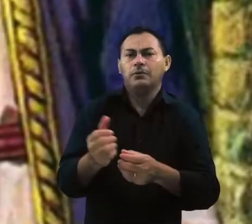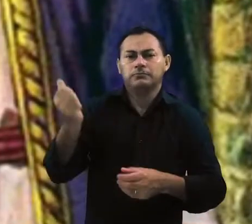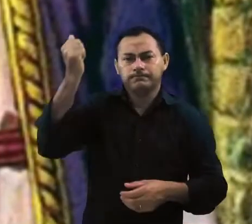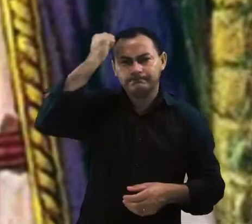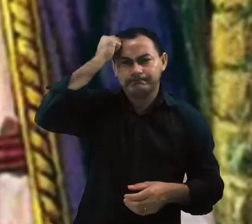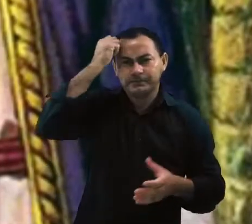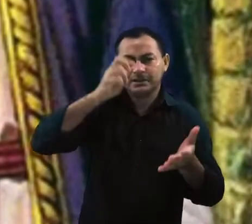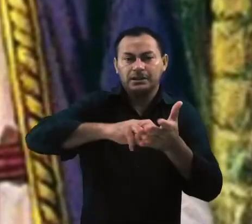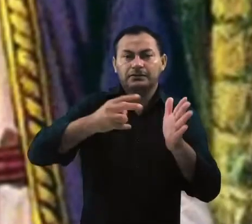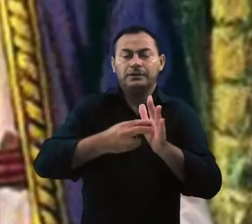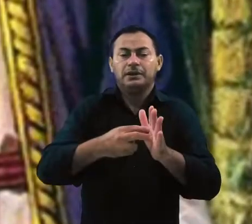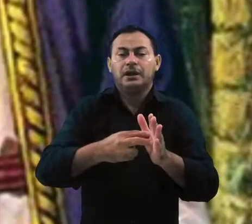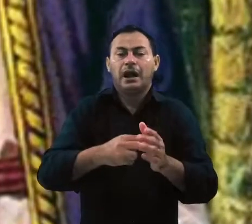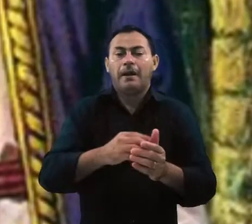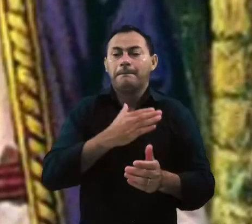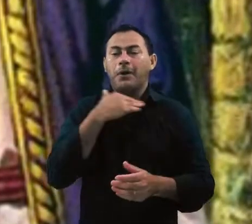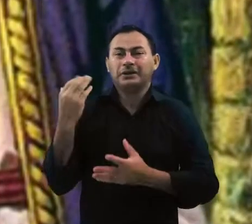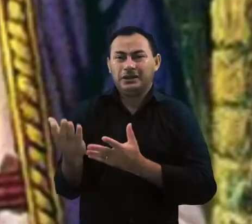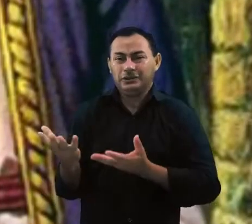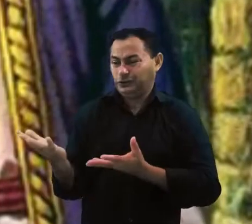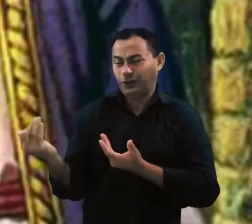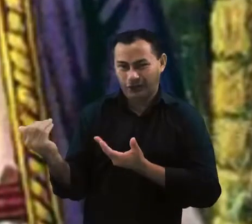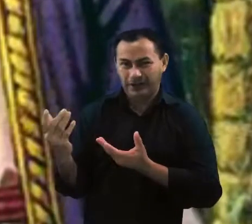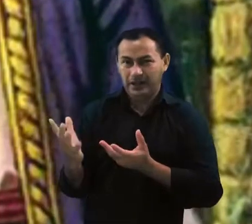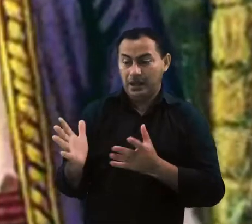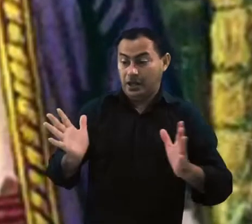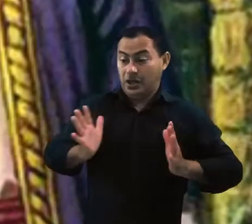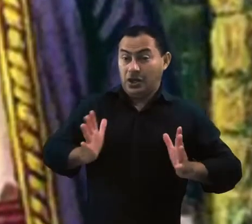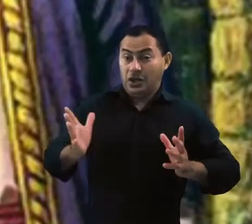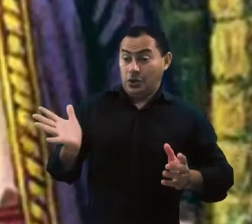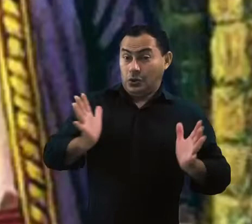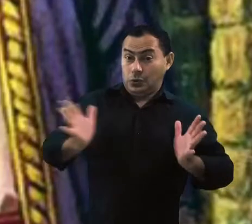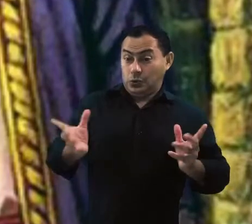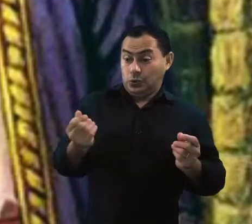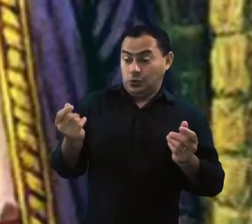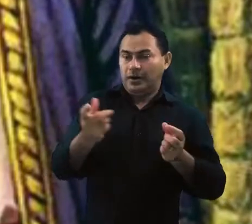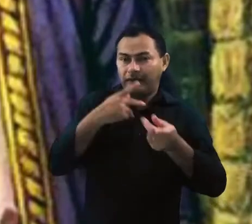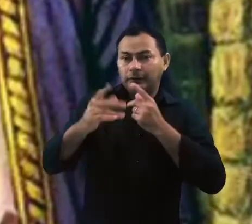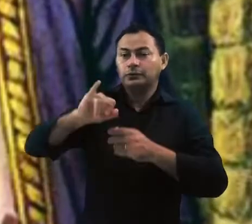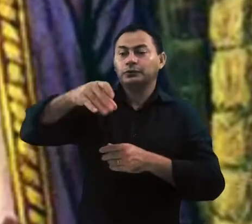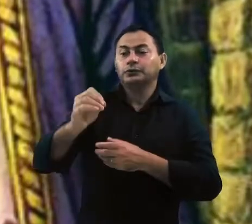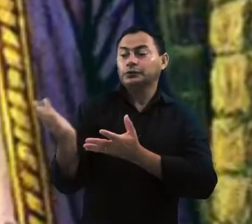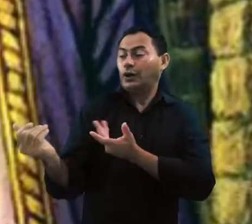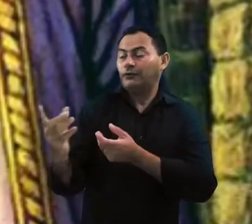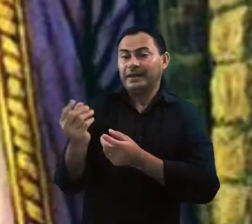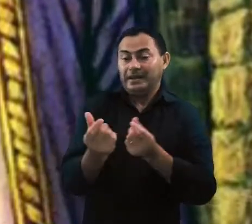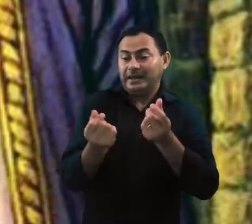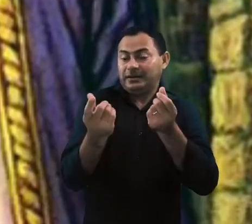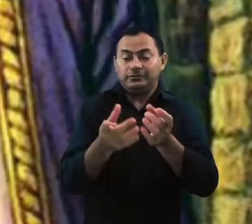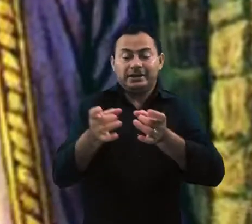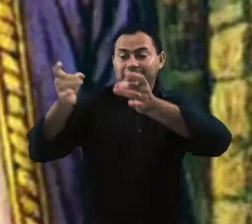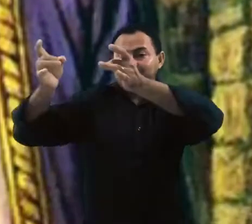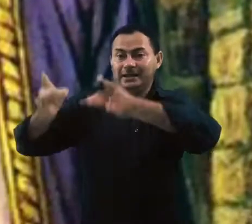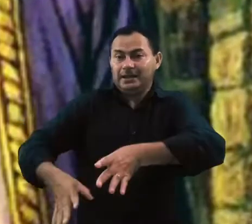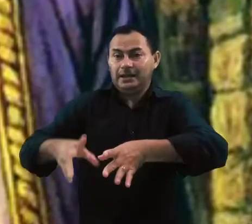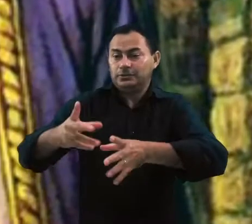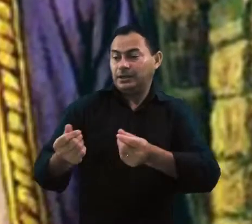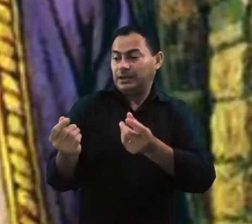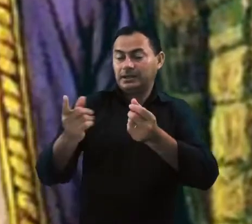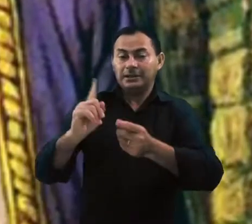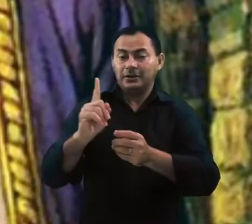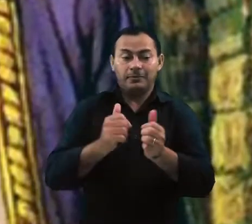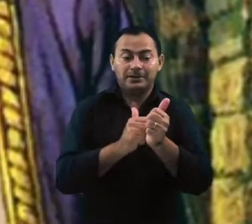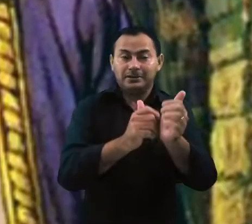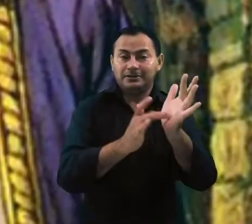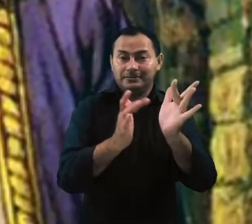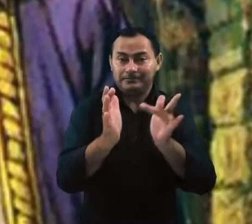que tinha O arrependimento significou a morte para aquele Jovem Rico aquele moço que chamamos de Jovem Rico não queria se